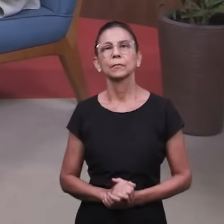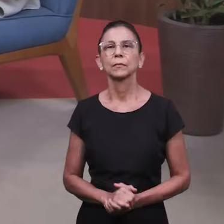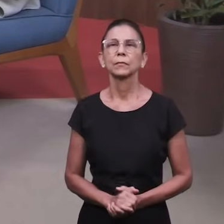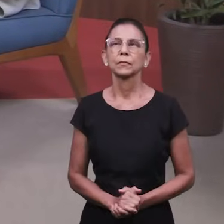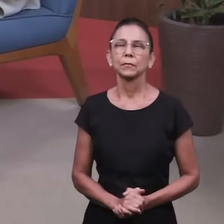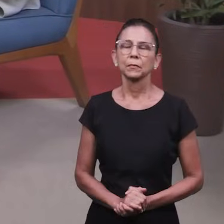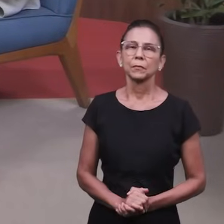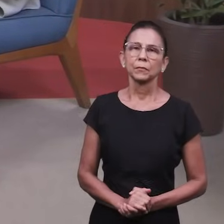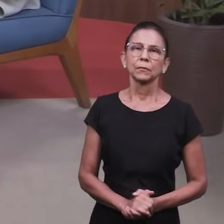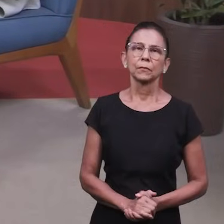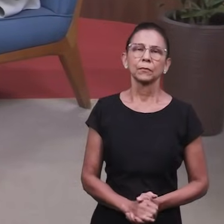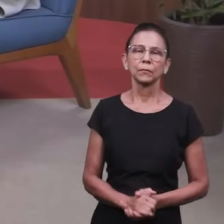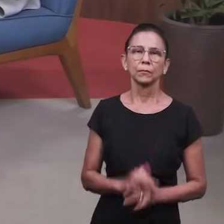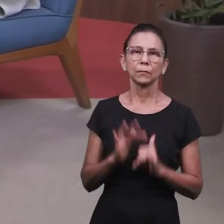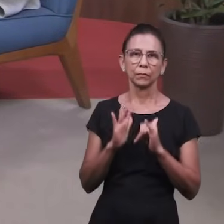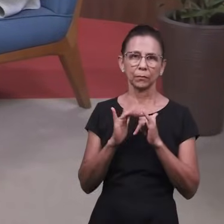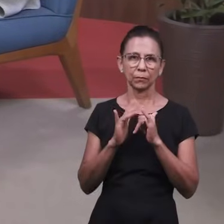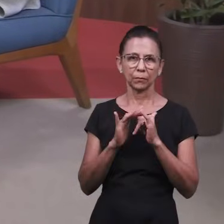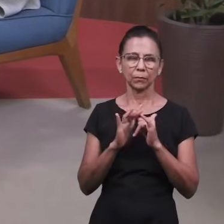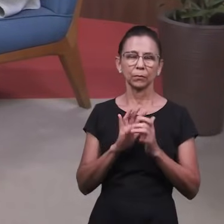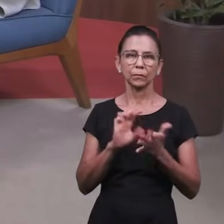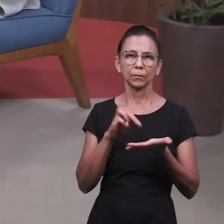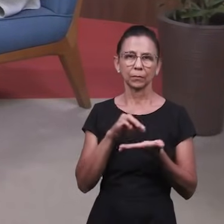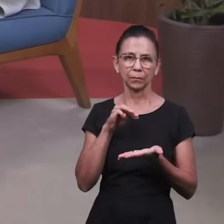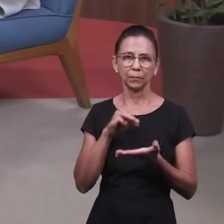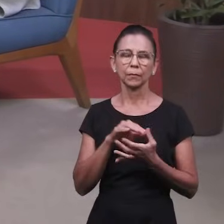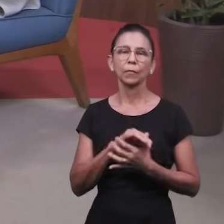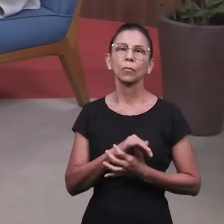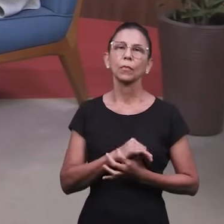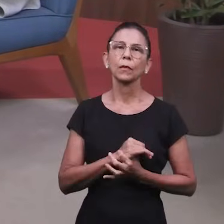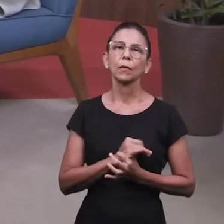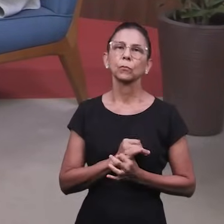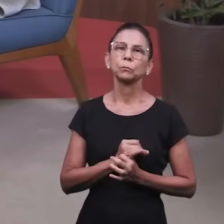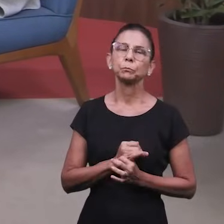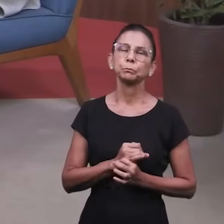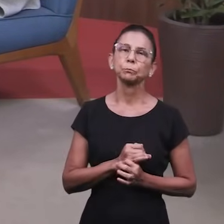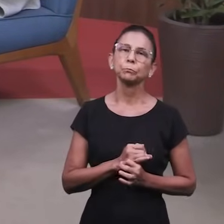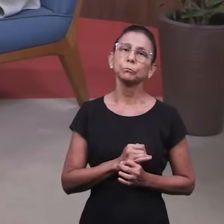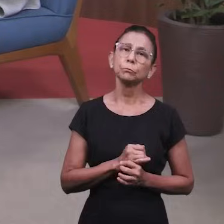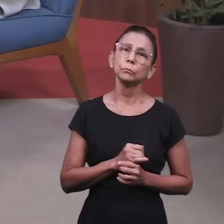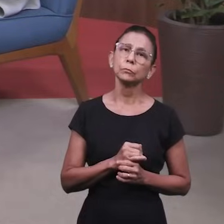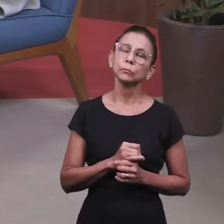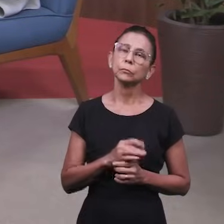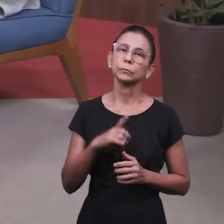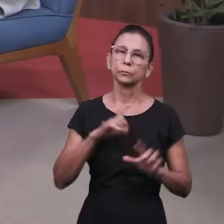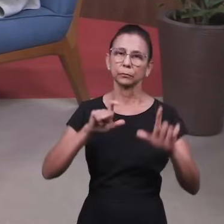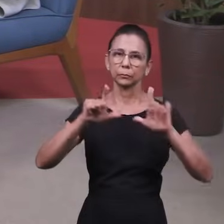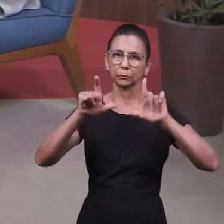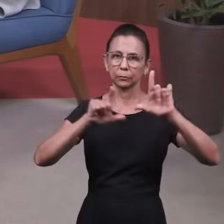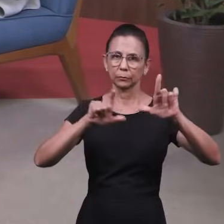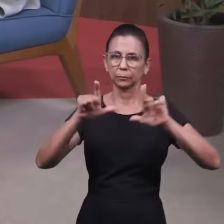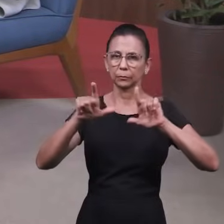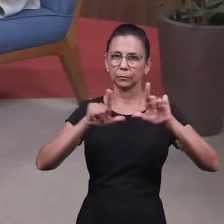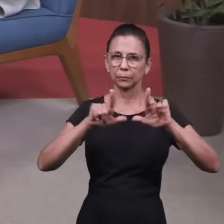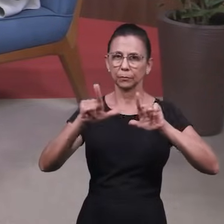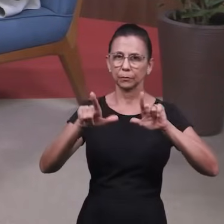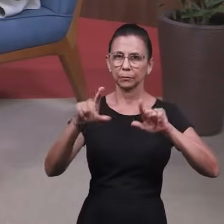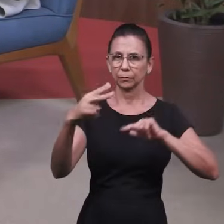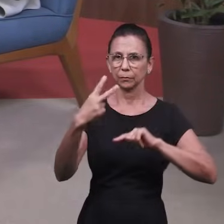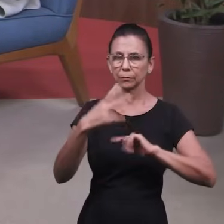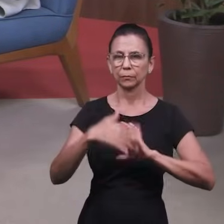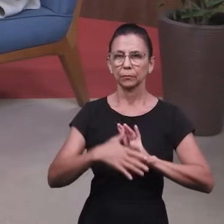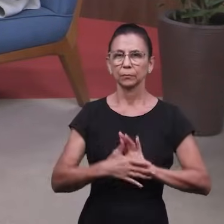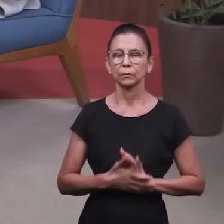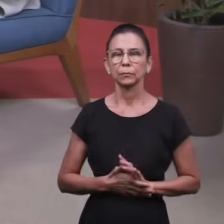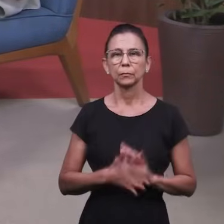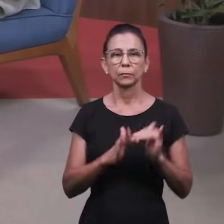Igreja Cristã Maranata no YouTube, para você que está assistindo no YouTube, você que está assistindo pela TV, não tem problema, mas aqui no YouTube e na